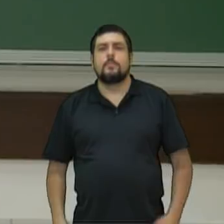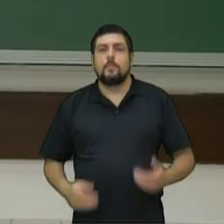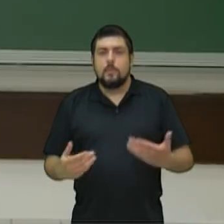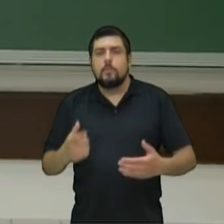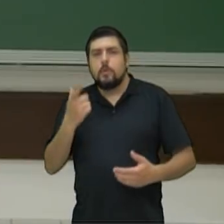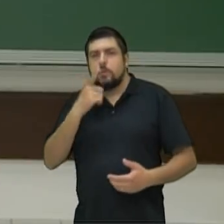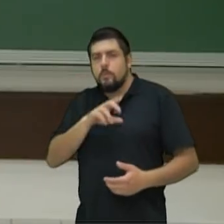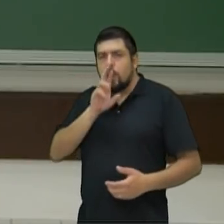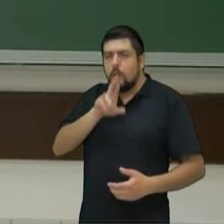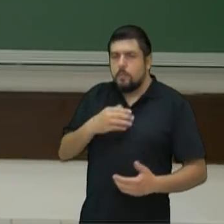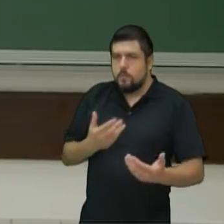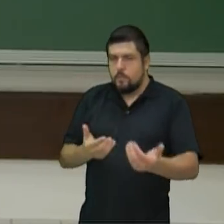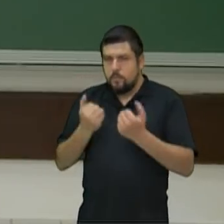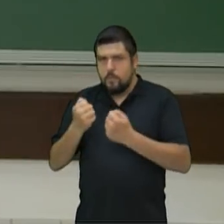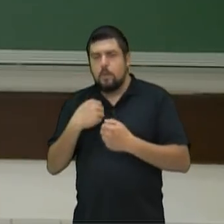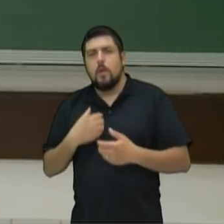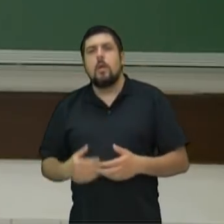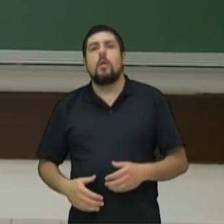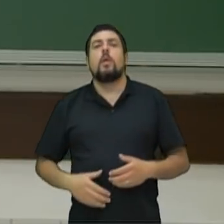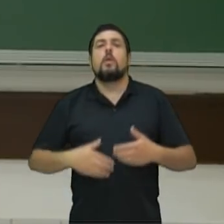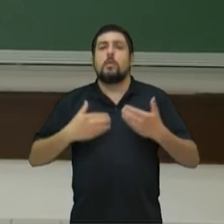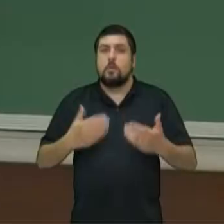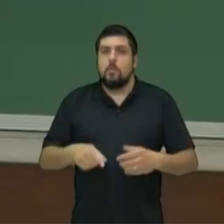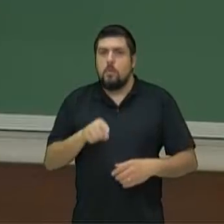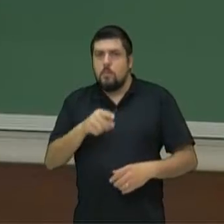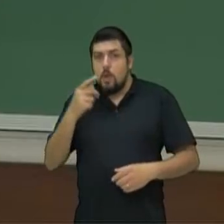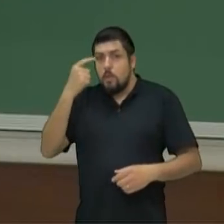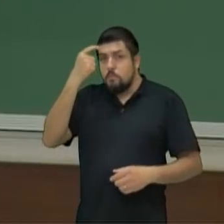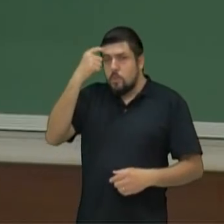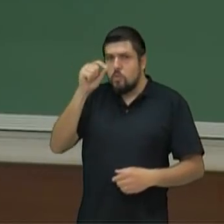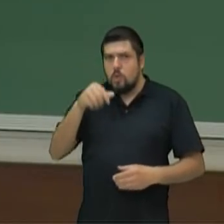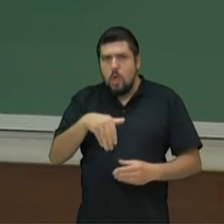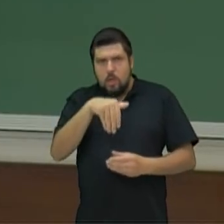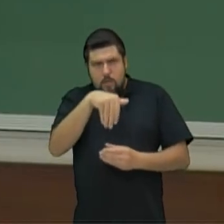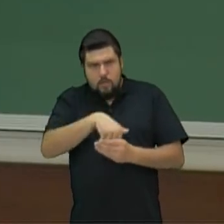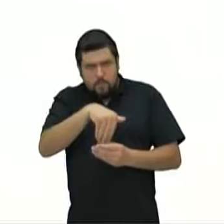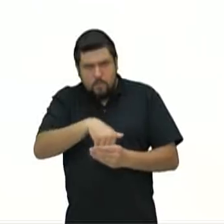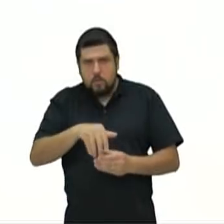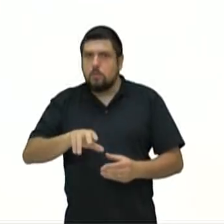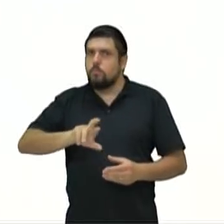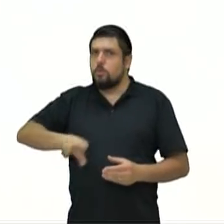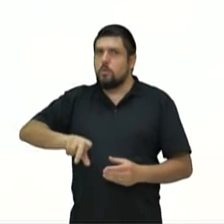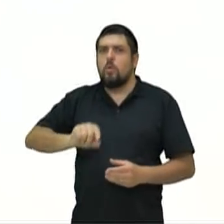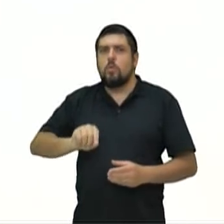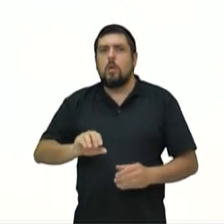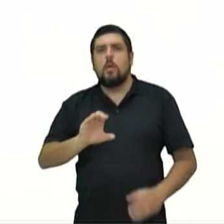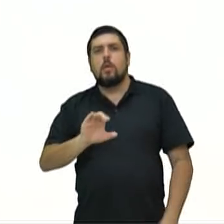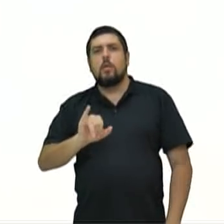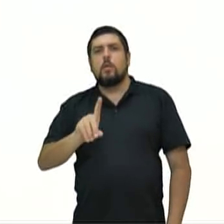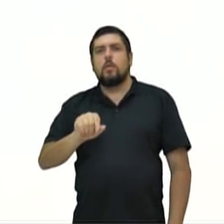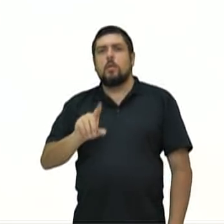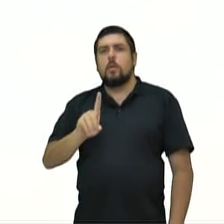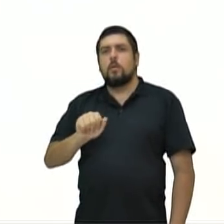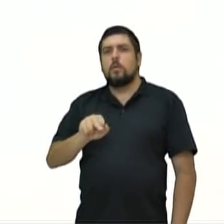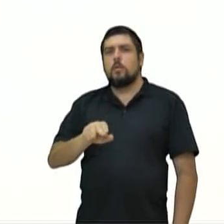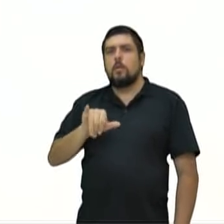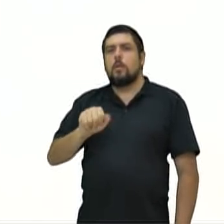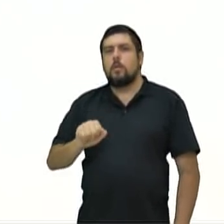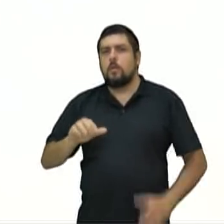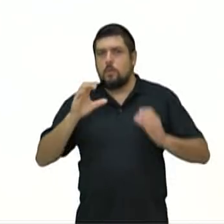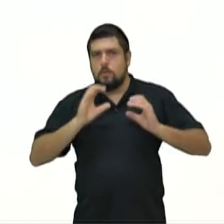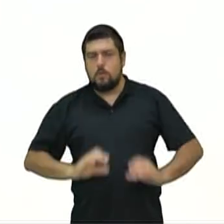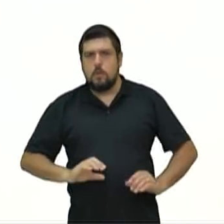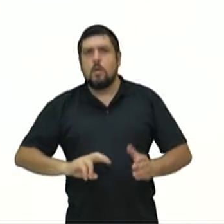Conseguiram, meus amigos? Então, não pensem que é voto, pessoal. É cidadania. O que é ser cidadão?